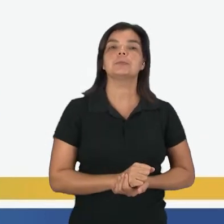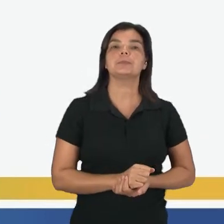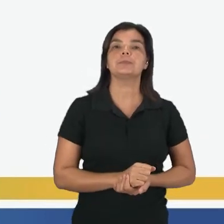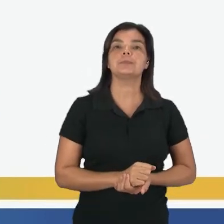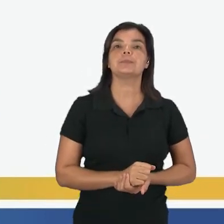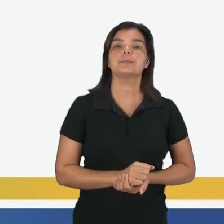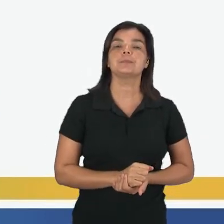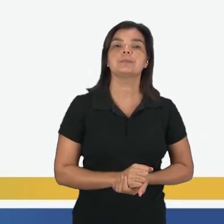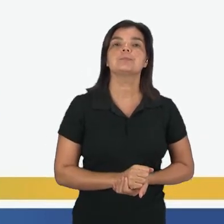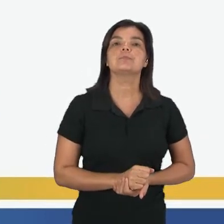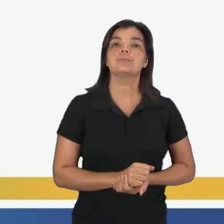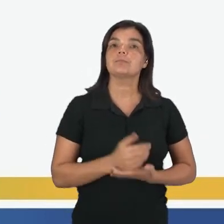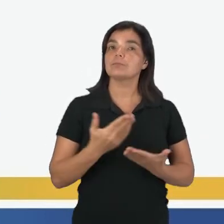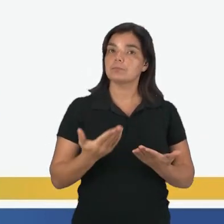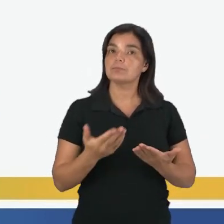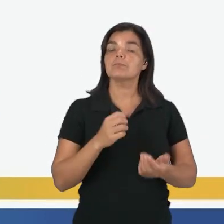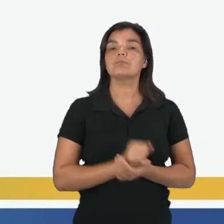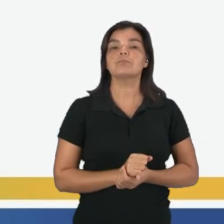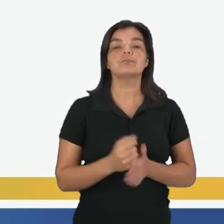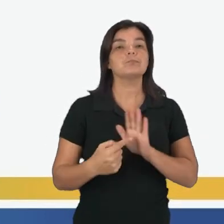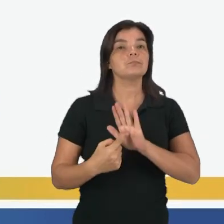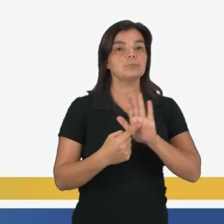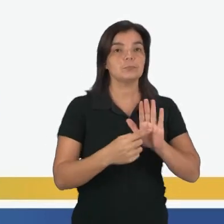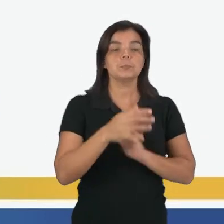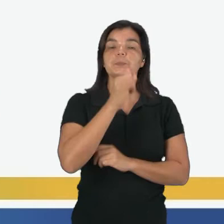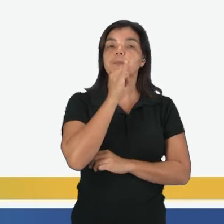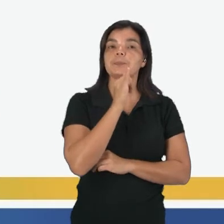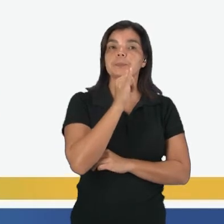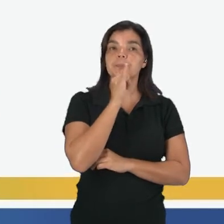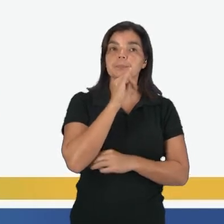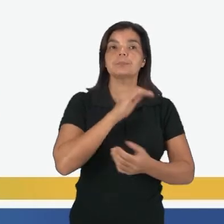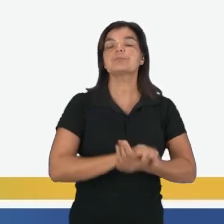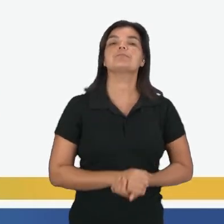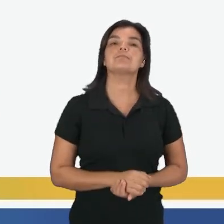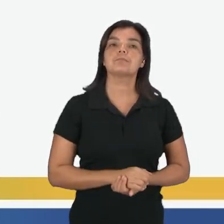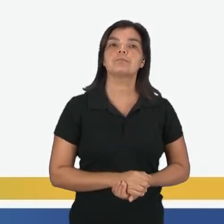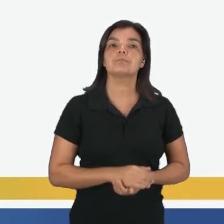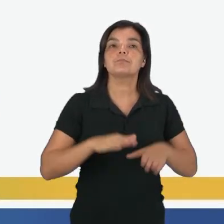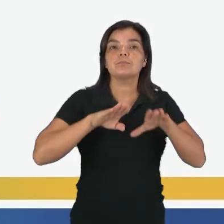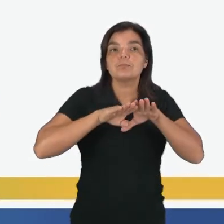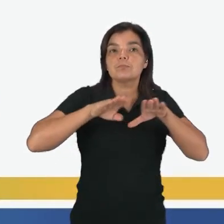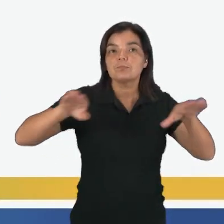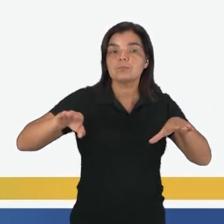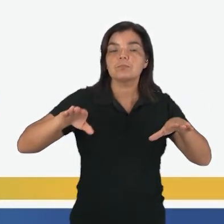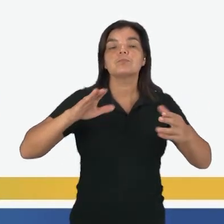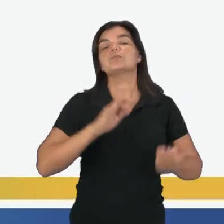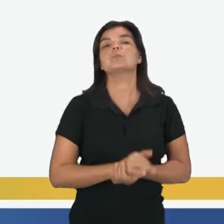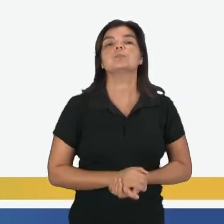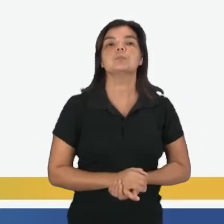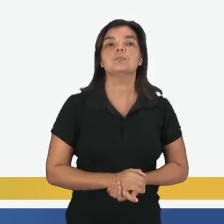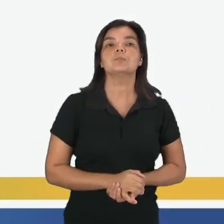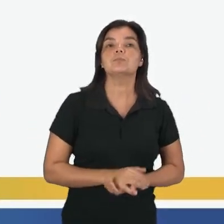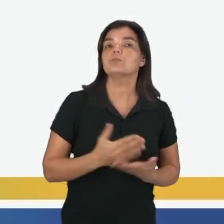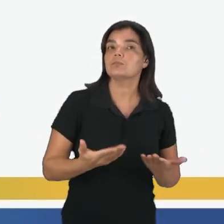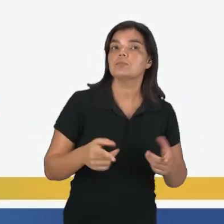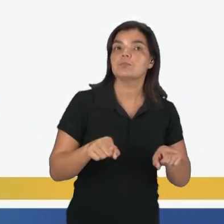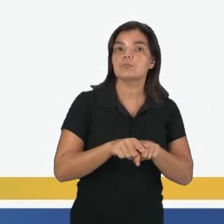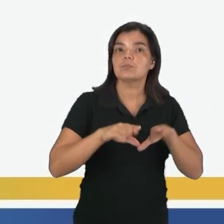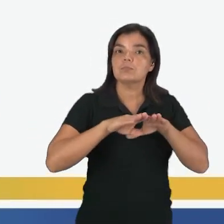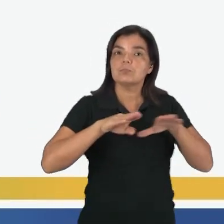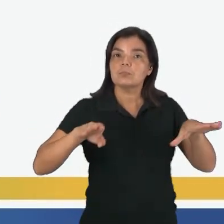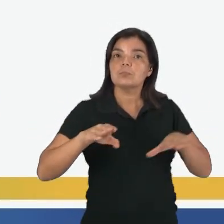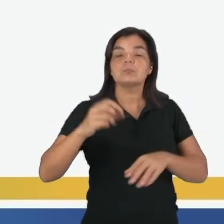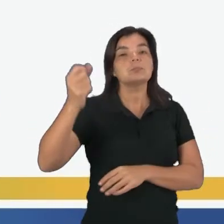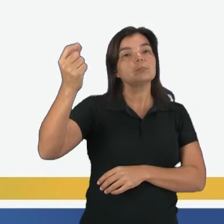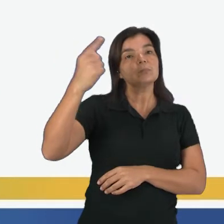em baterias. E aí eu estou mostrando um exemplo de uma placa fotovoltaica, ou chamada de placa